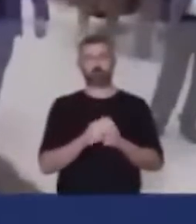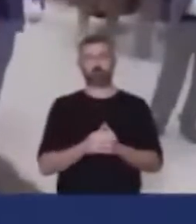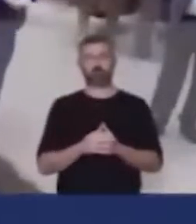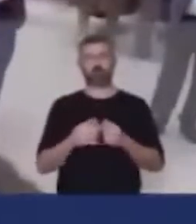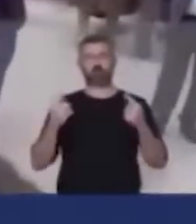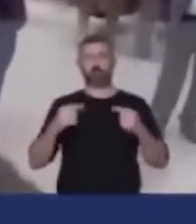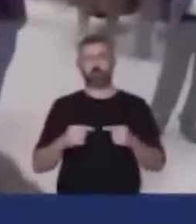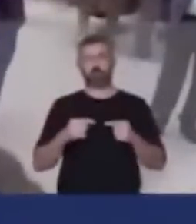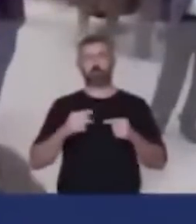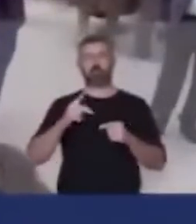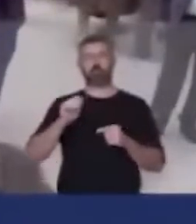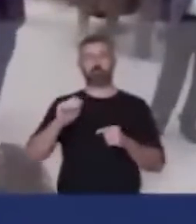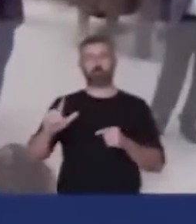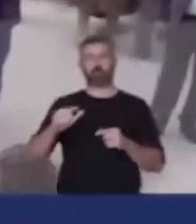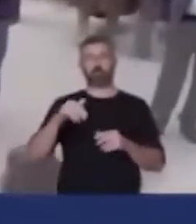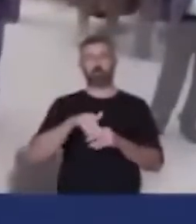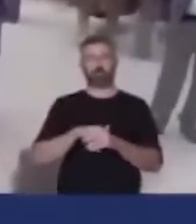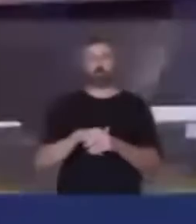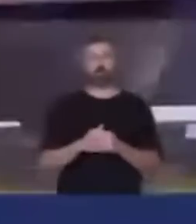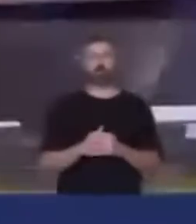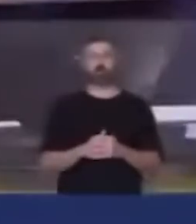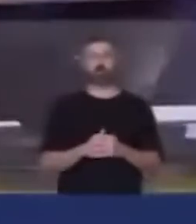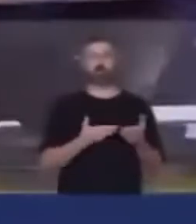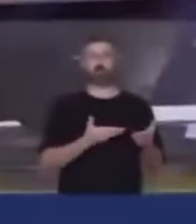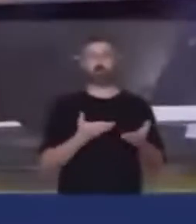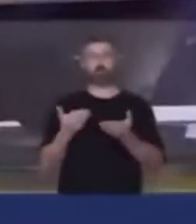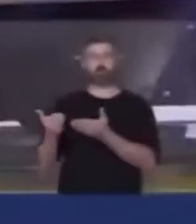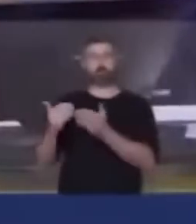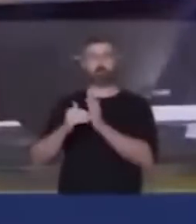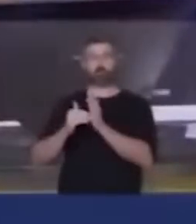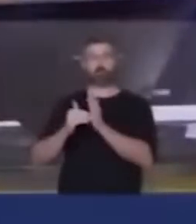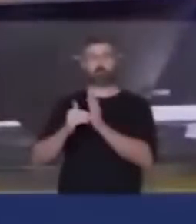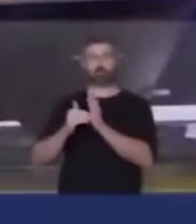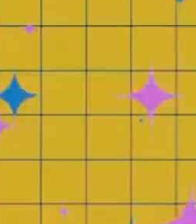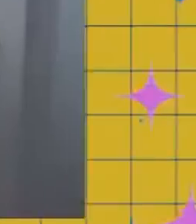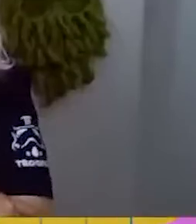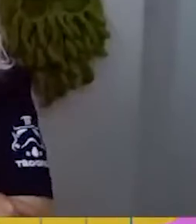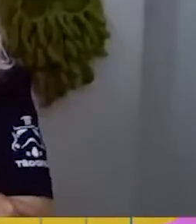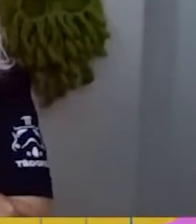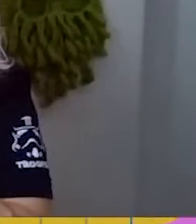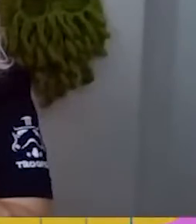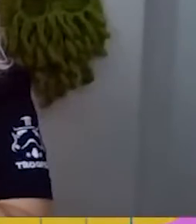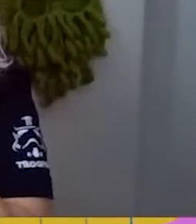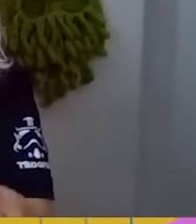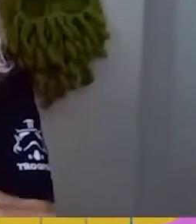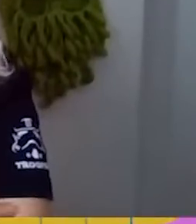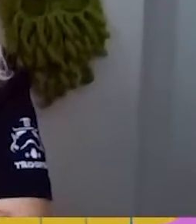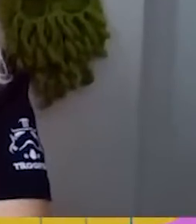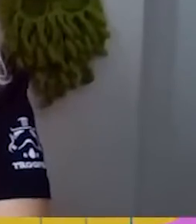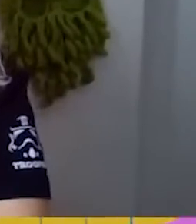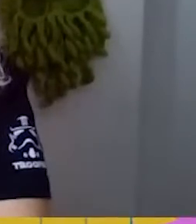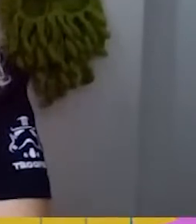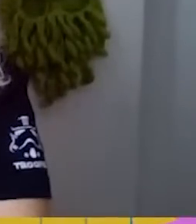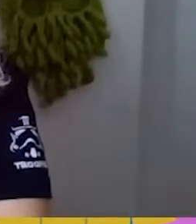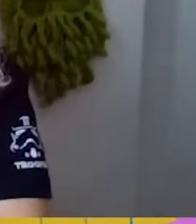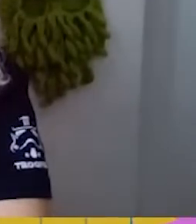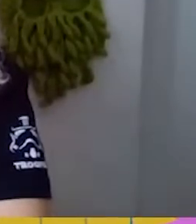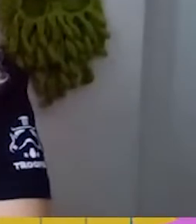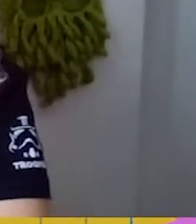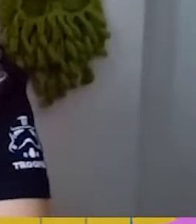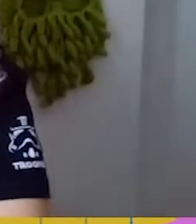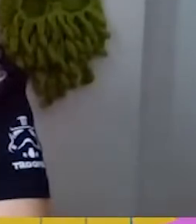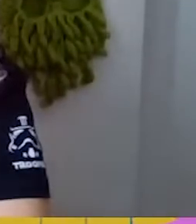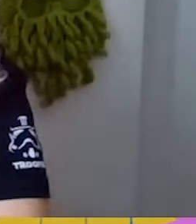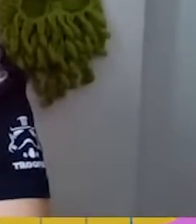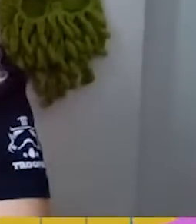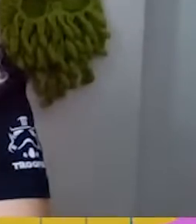do PSOL. Obrigado. A matéria vai ao Senado Federal. Nós temos mais um. Então, você vê aí. A matéria vai ao Senado Federal, então isso quer